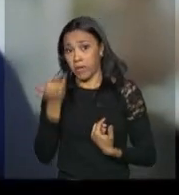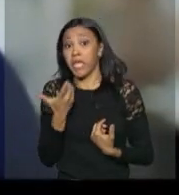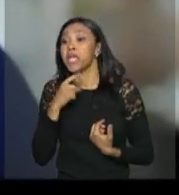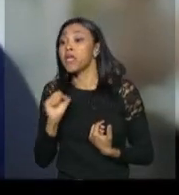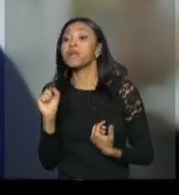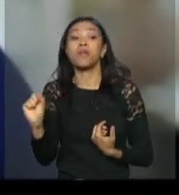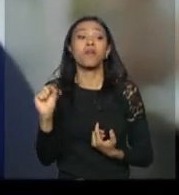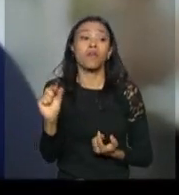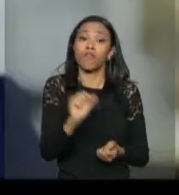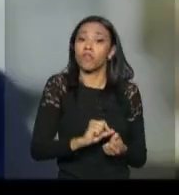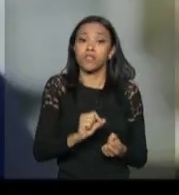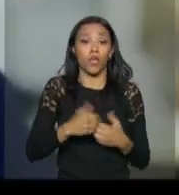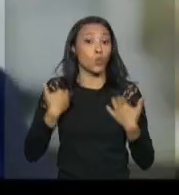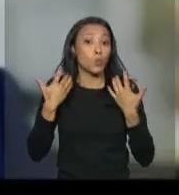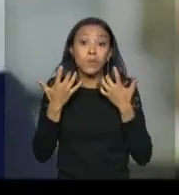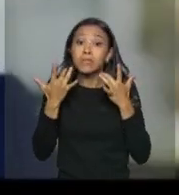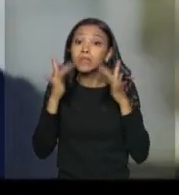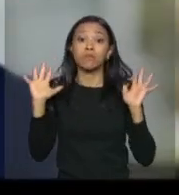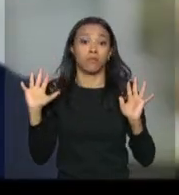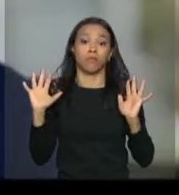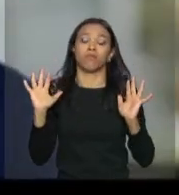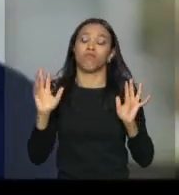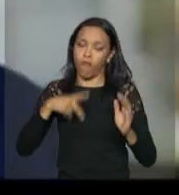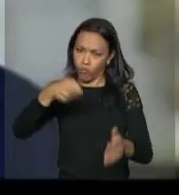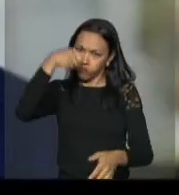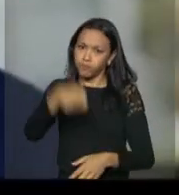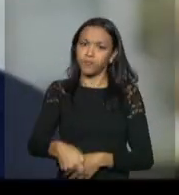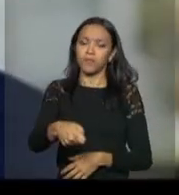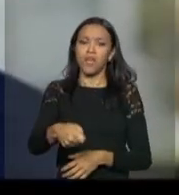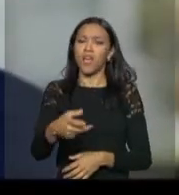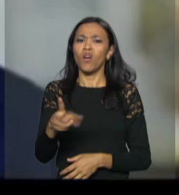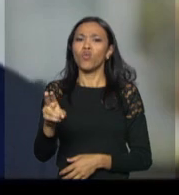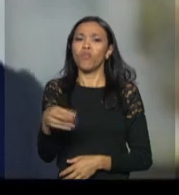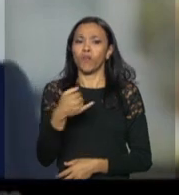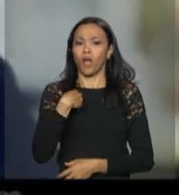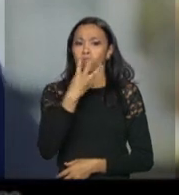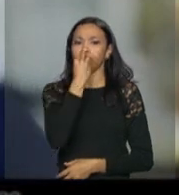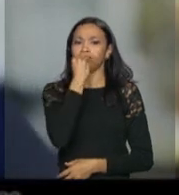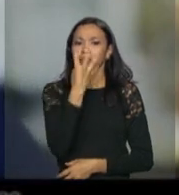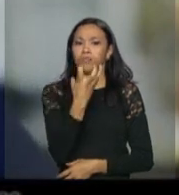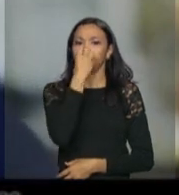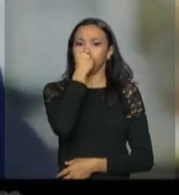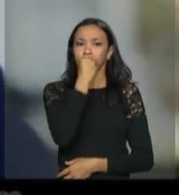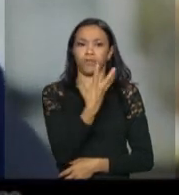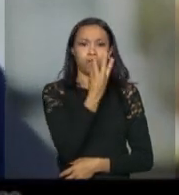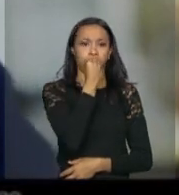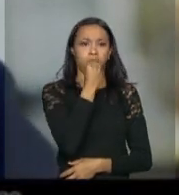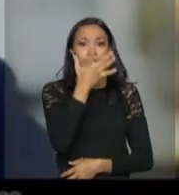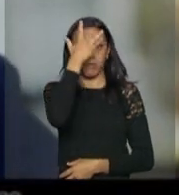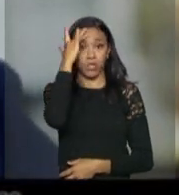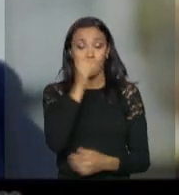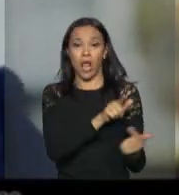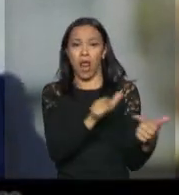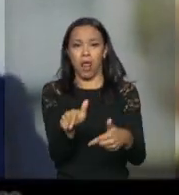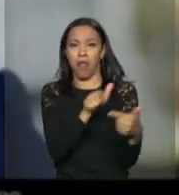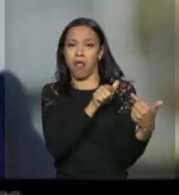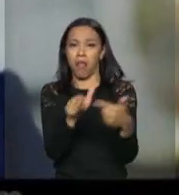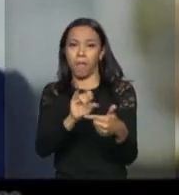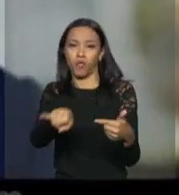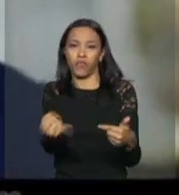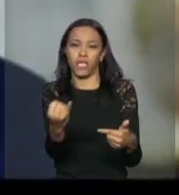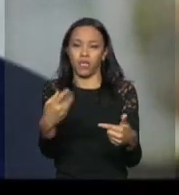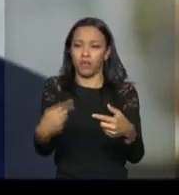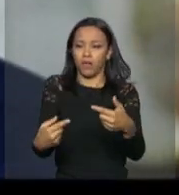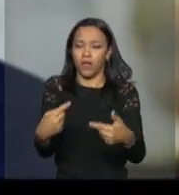quem quer que seja. Mas, igualmente, não vou ouvir calada a campanha negativa dos que, para tirar proveito